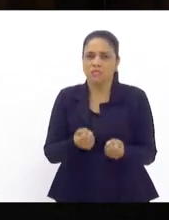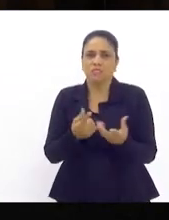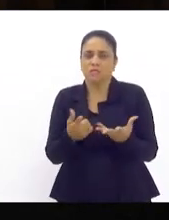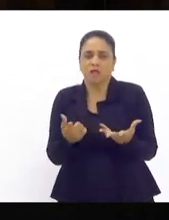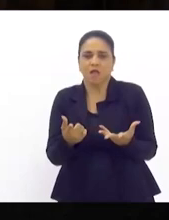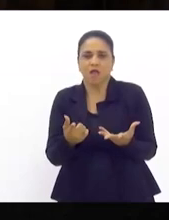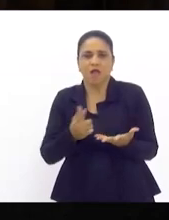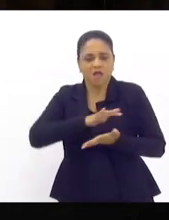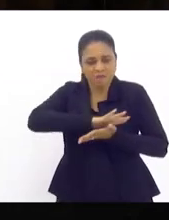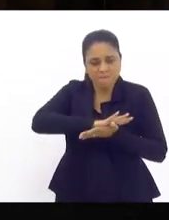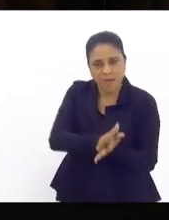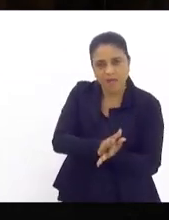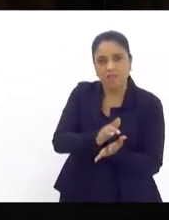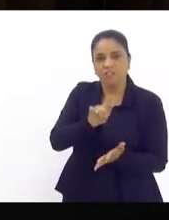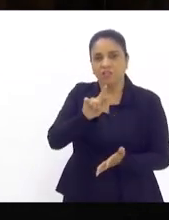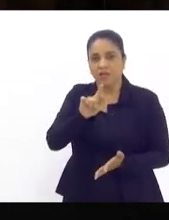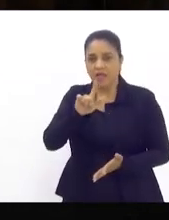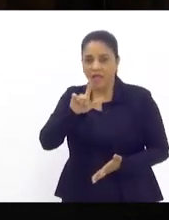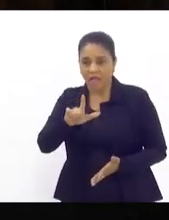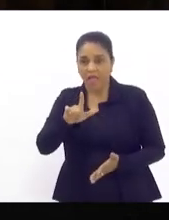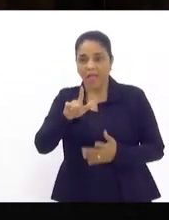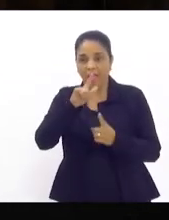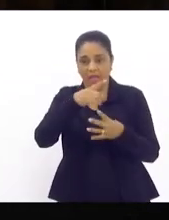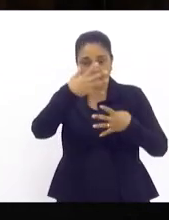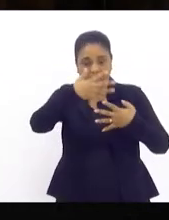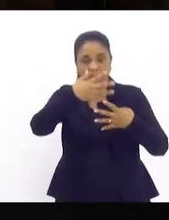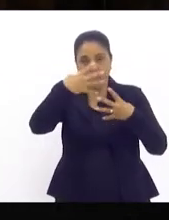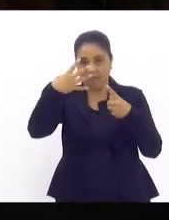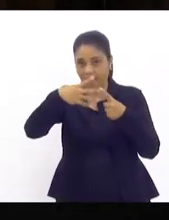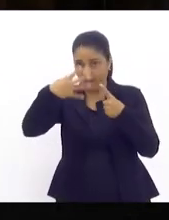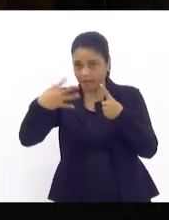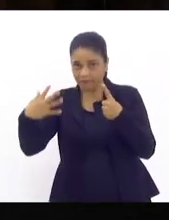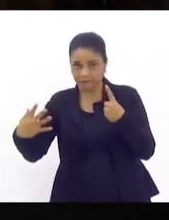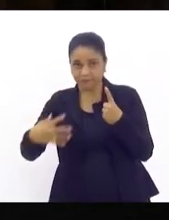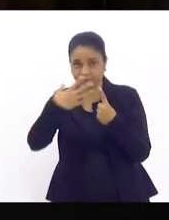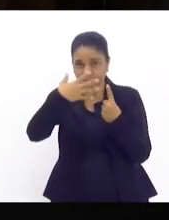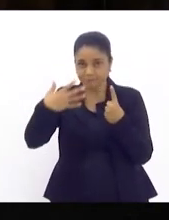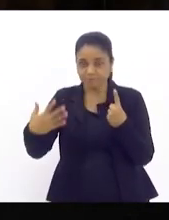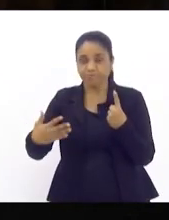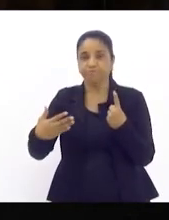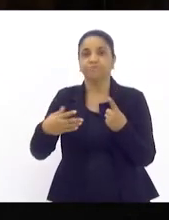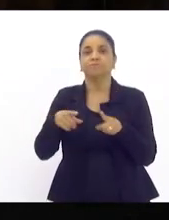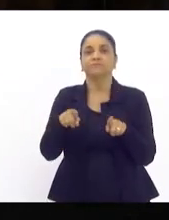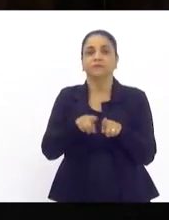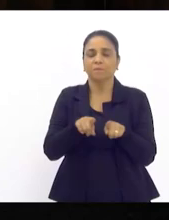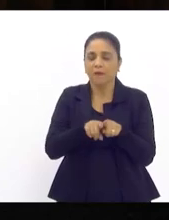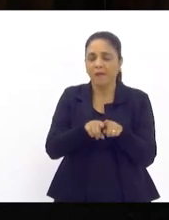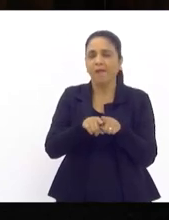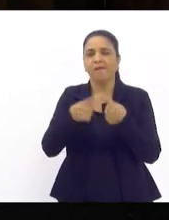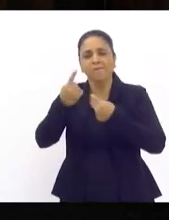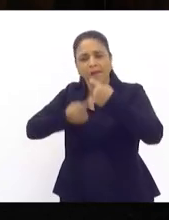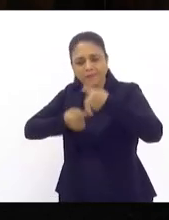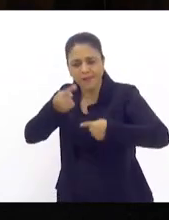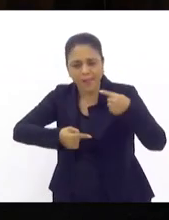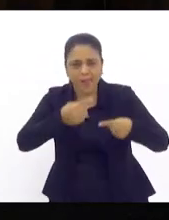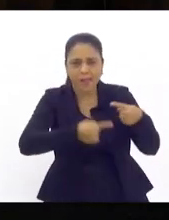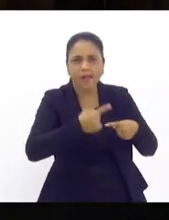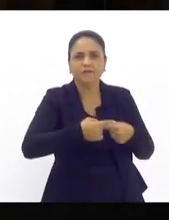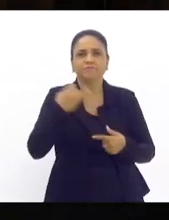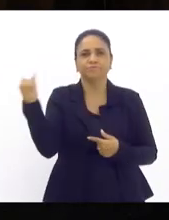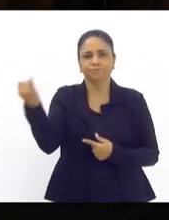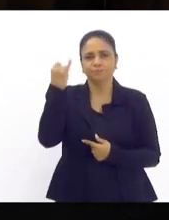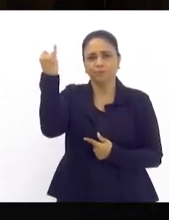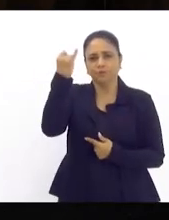raciais, LGBTfóbicas, temos feito também iniciativas importantes para fazer o debate acontecer dentro da